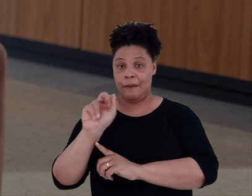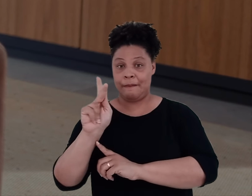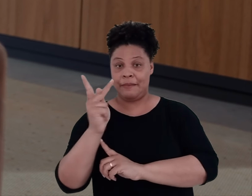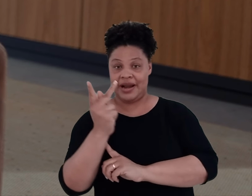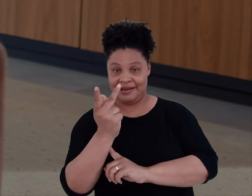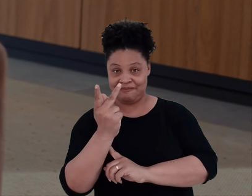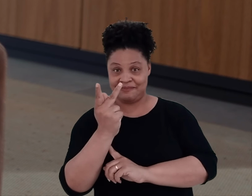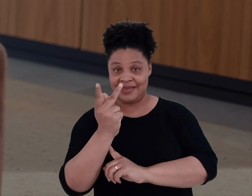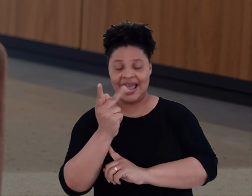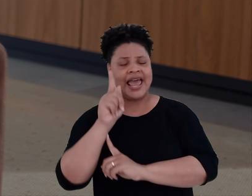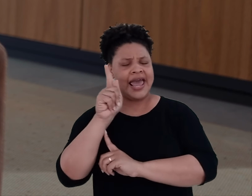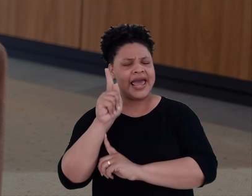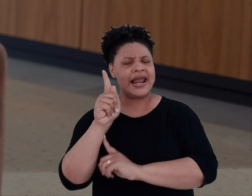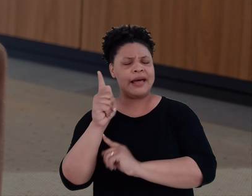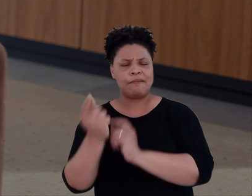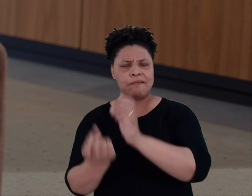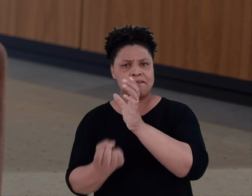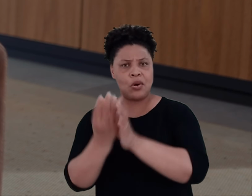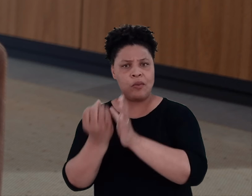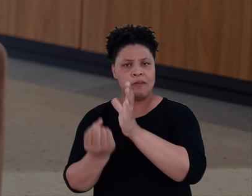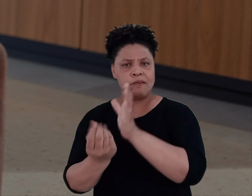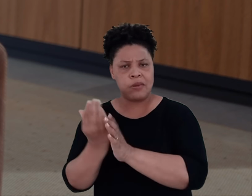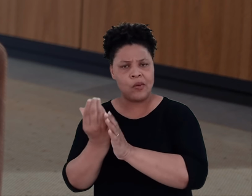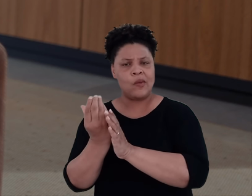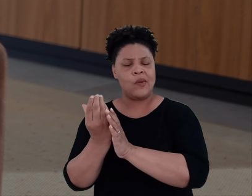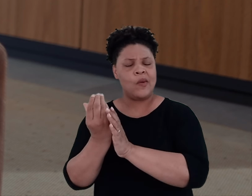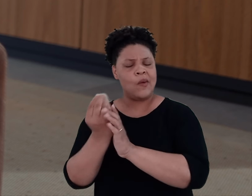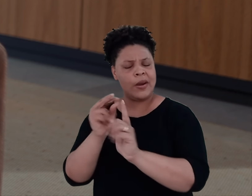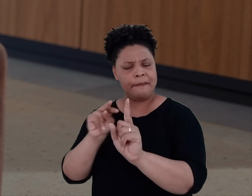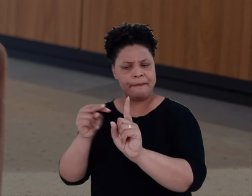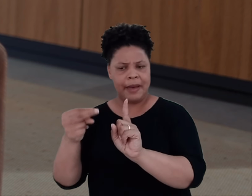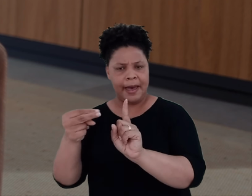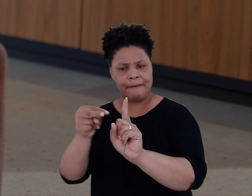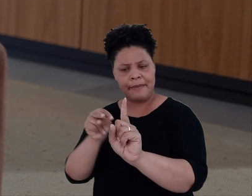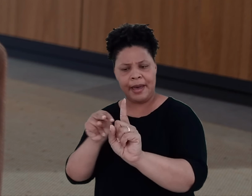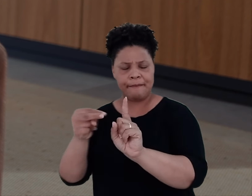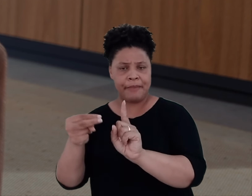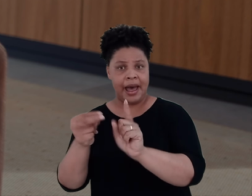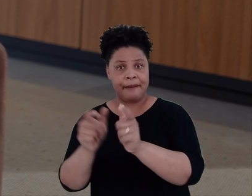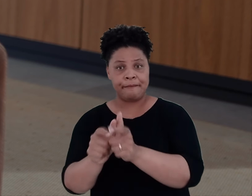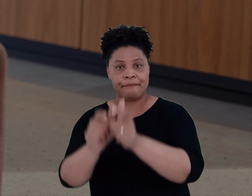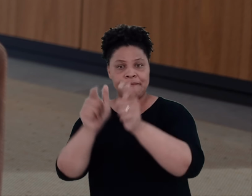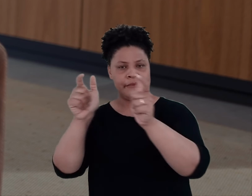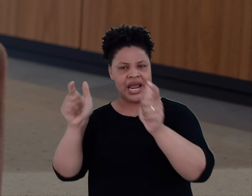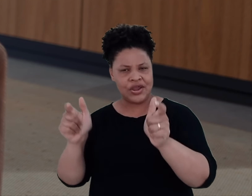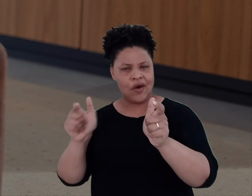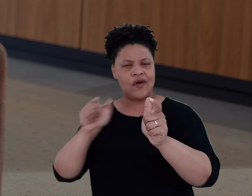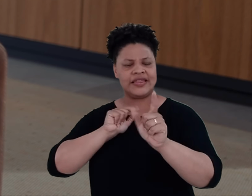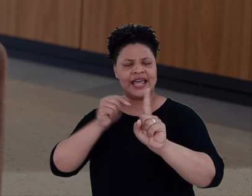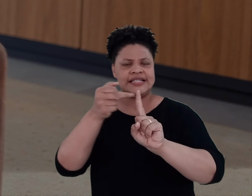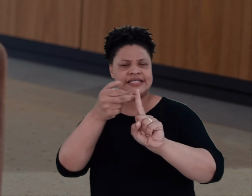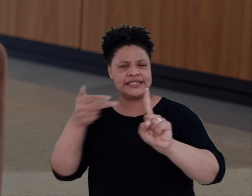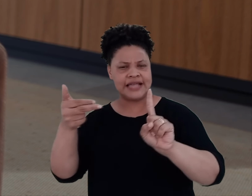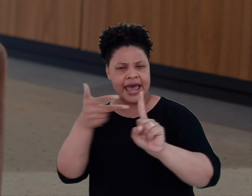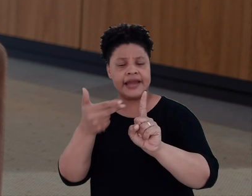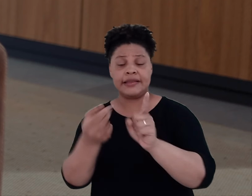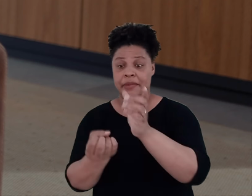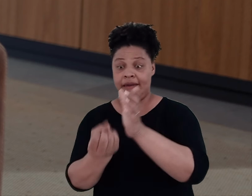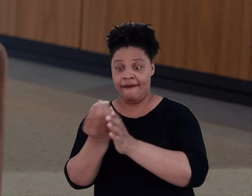revolucionou o mercado norte-americano com uma perspectiva ampla, com negócios que vão desde produção de séries a clube de